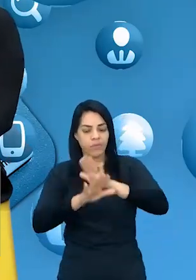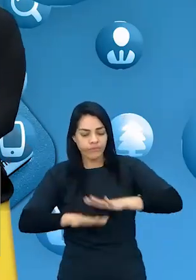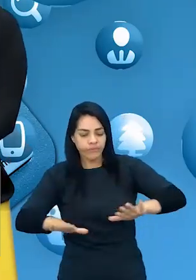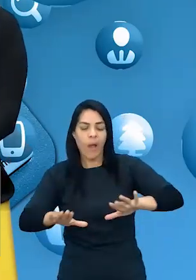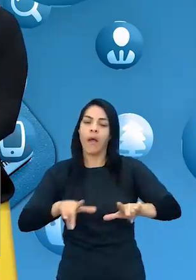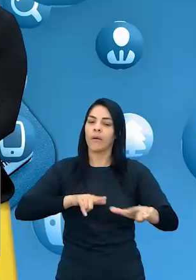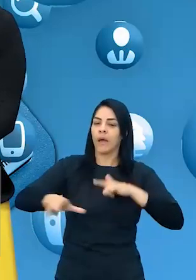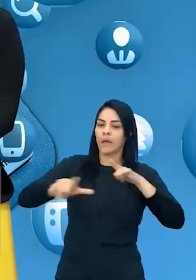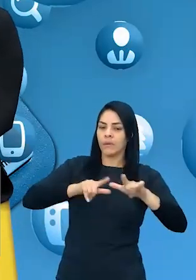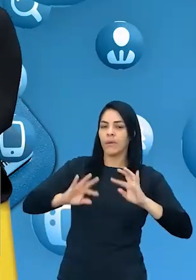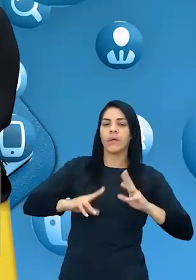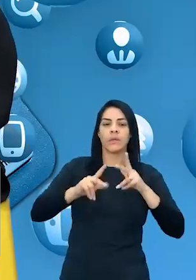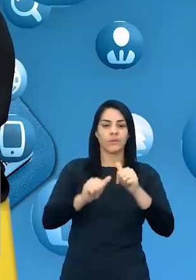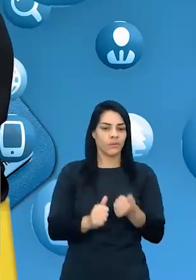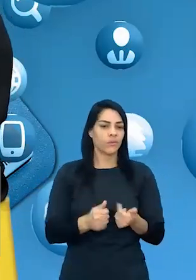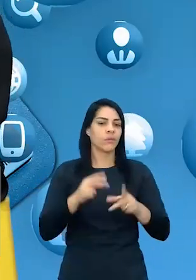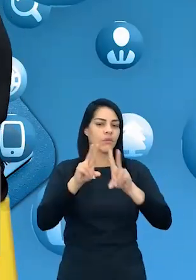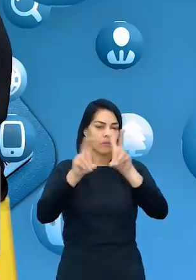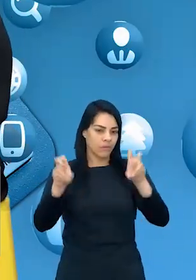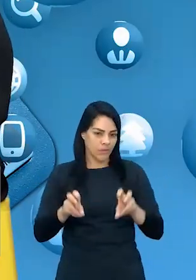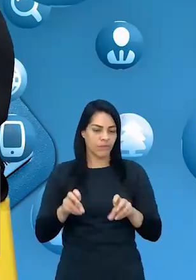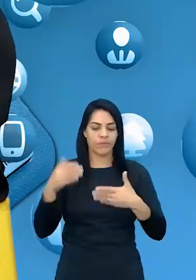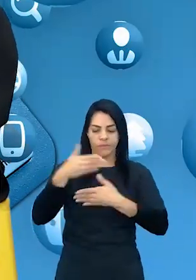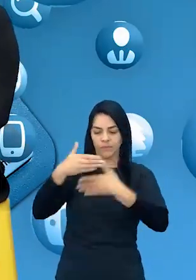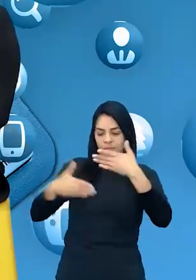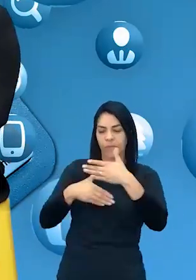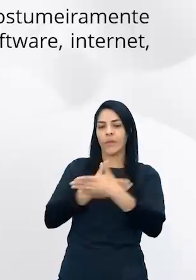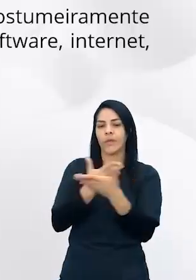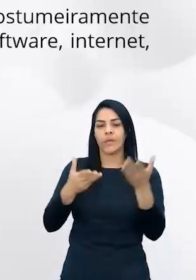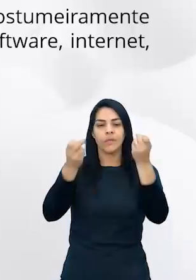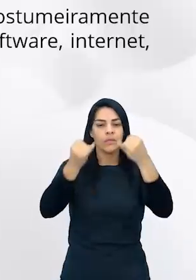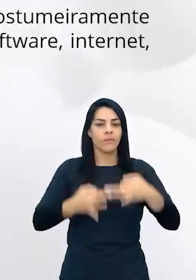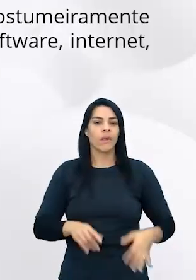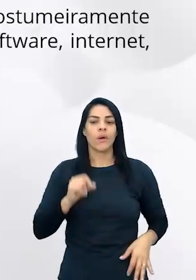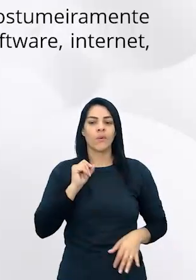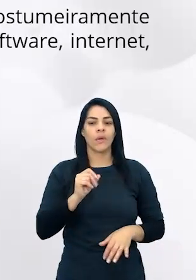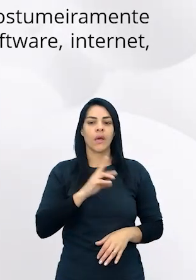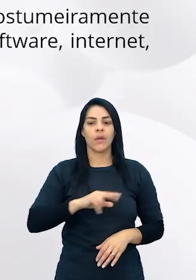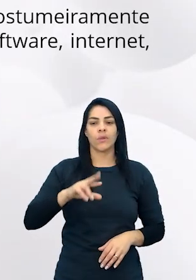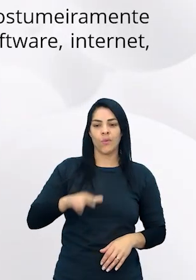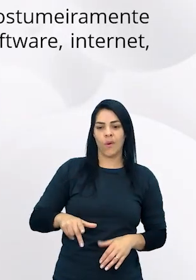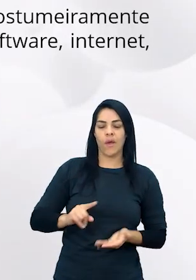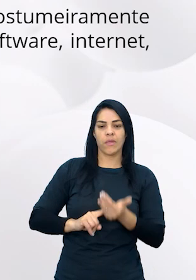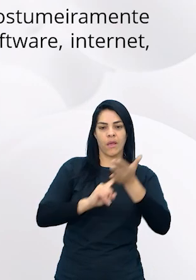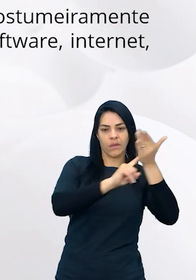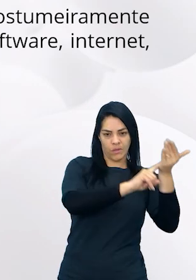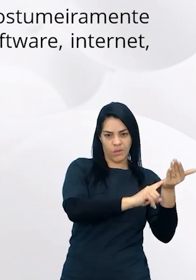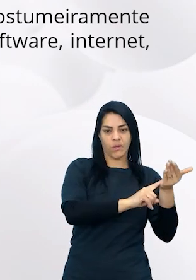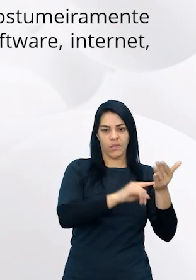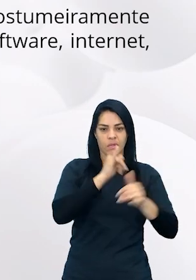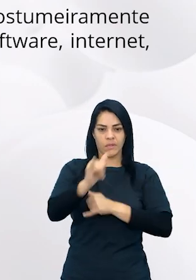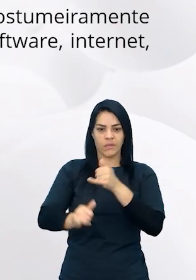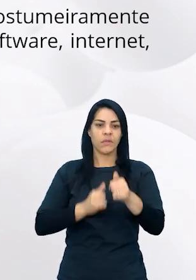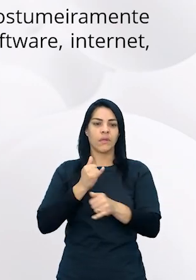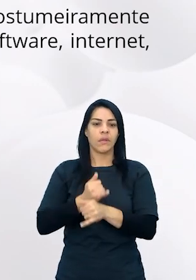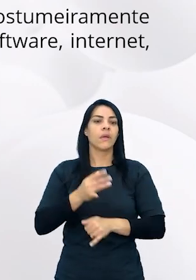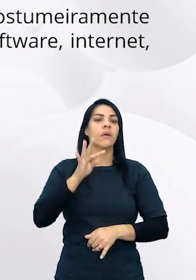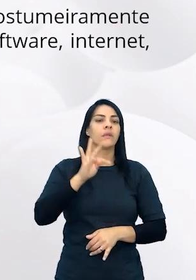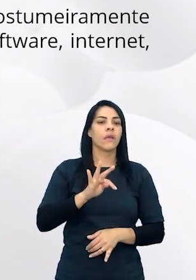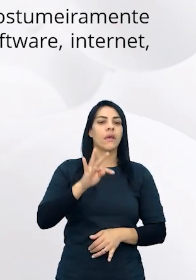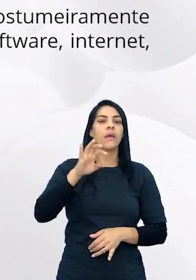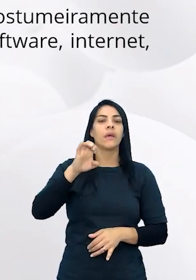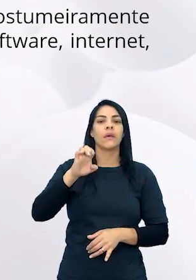essas questões. O próximo slide, a gente vai falar sobre... Na verdade, pessoal, não é tecnologia digital, tá? É TEDx. Tá?